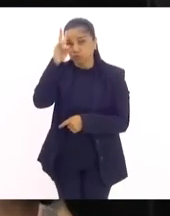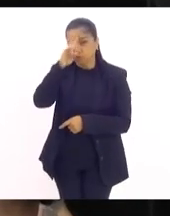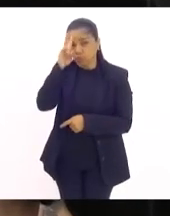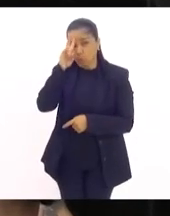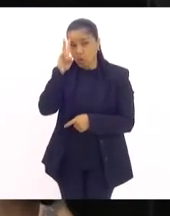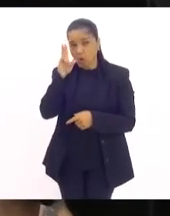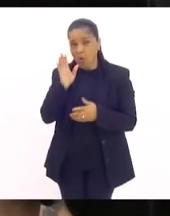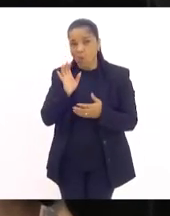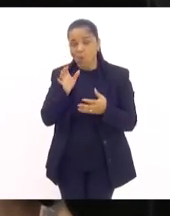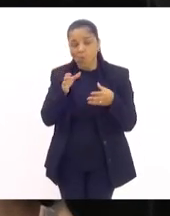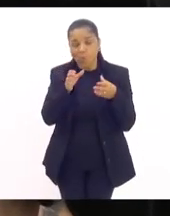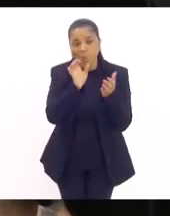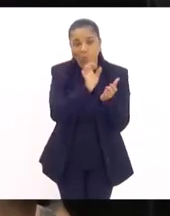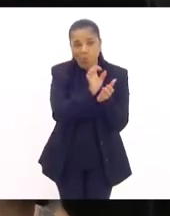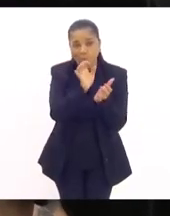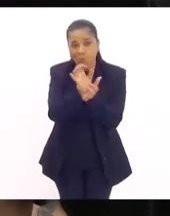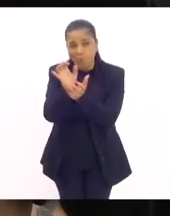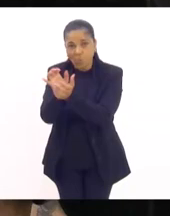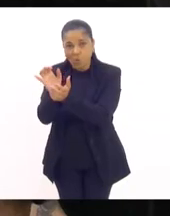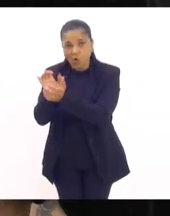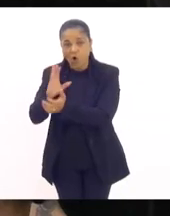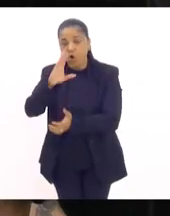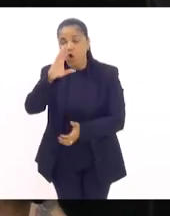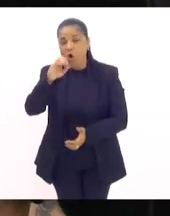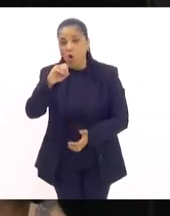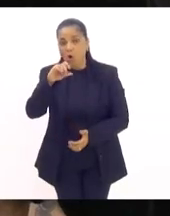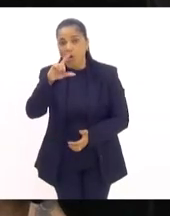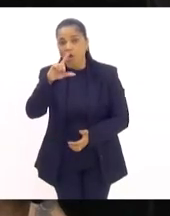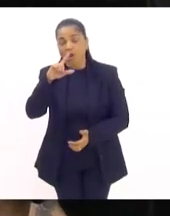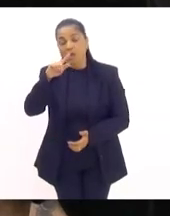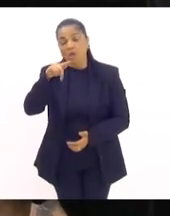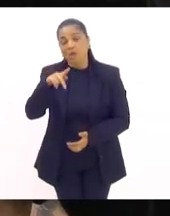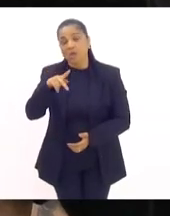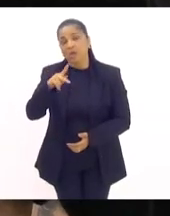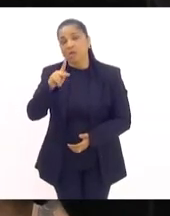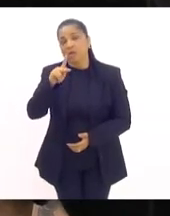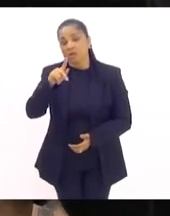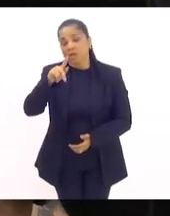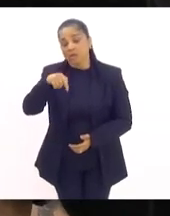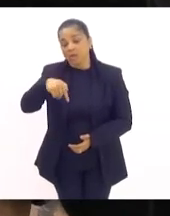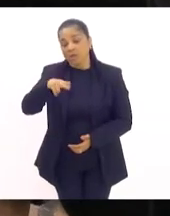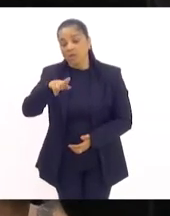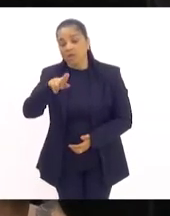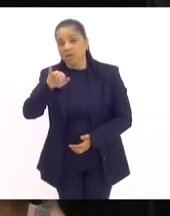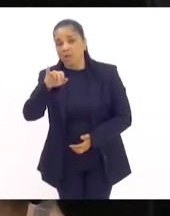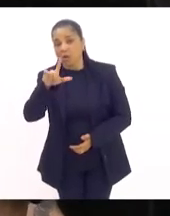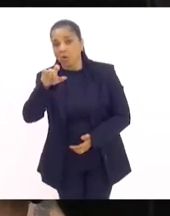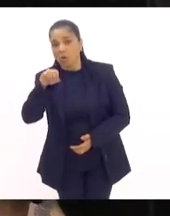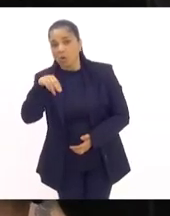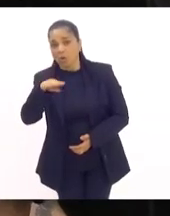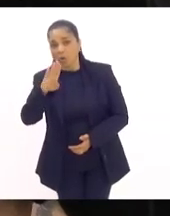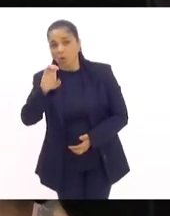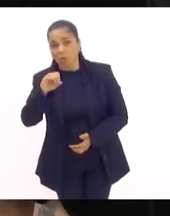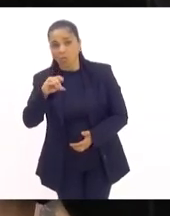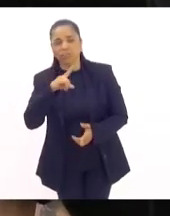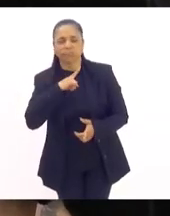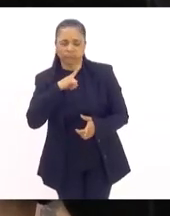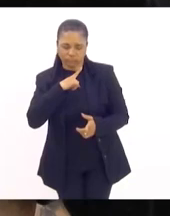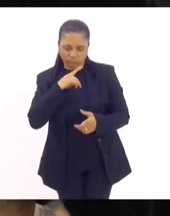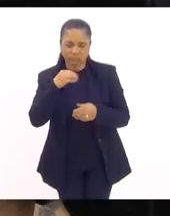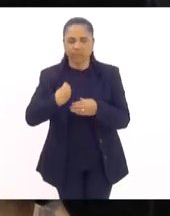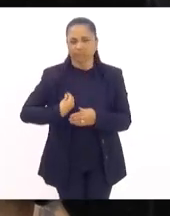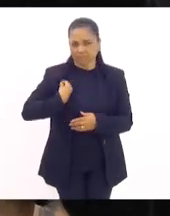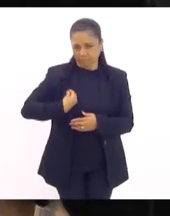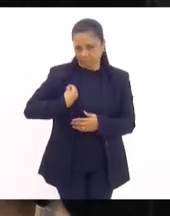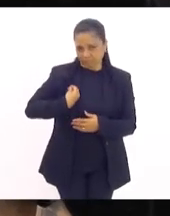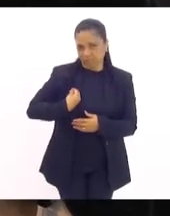conjunto de quilombos que ainda resistem e que fazem parte da paisagem do nosso estado.